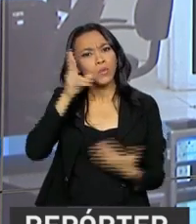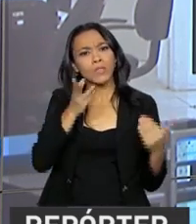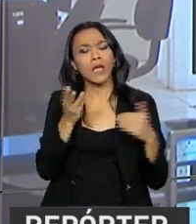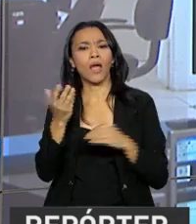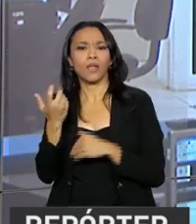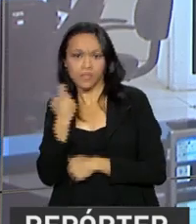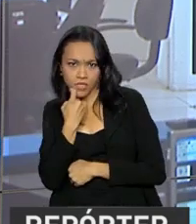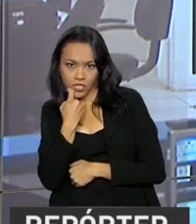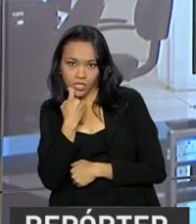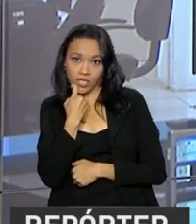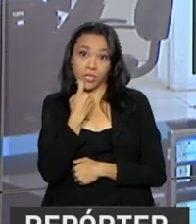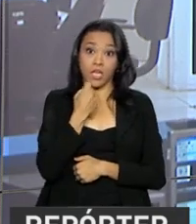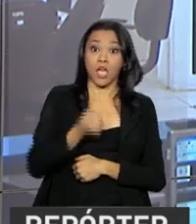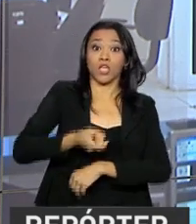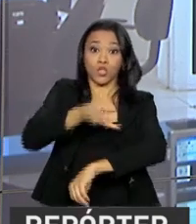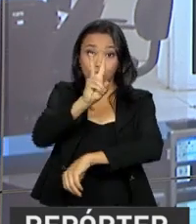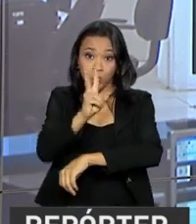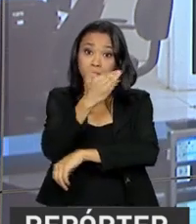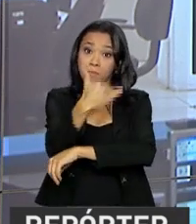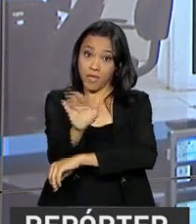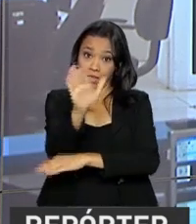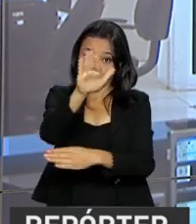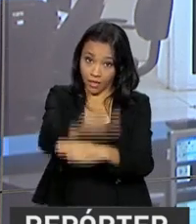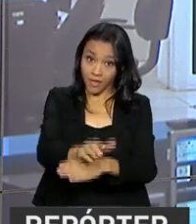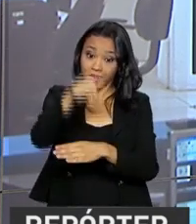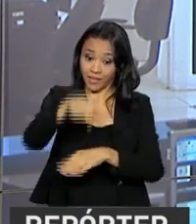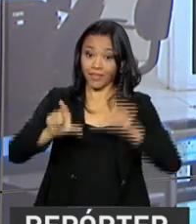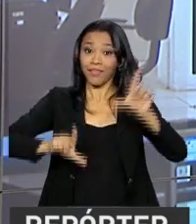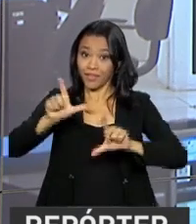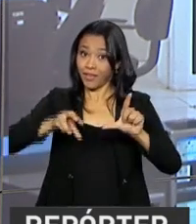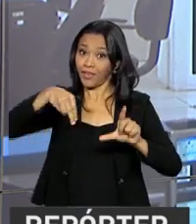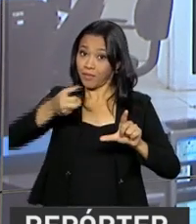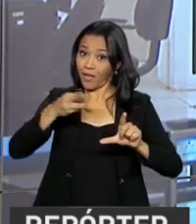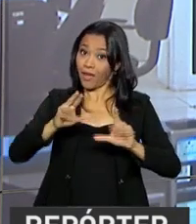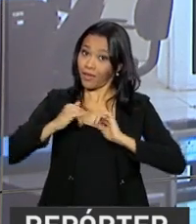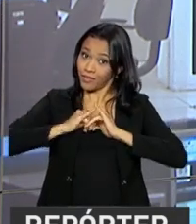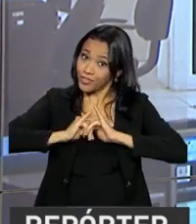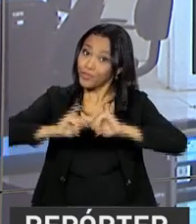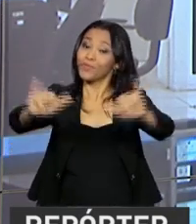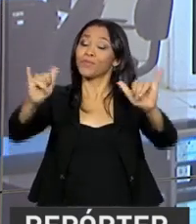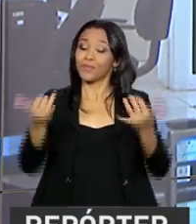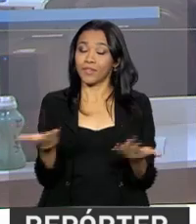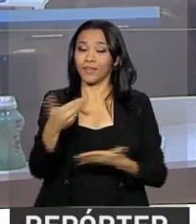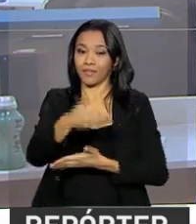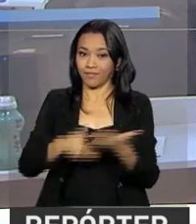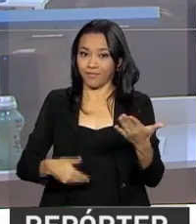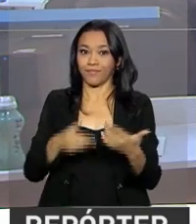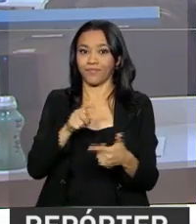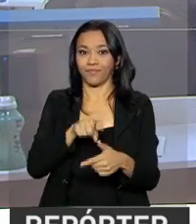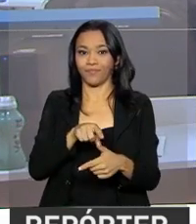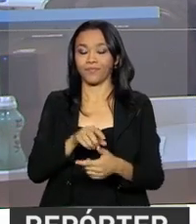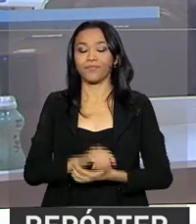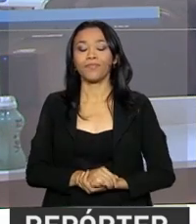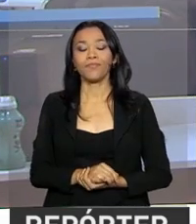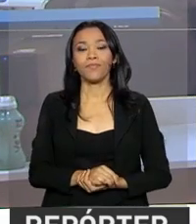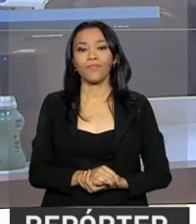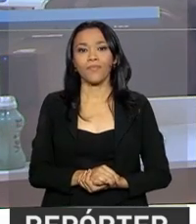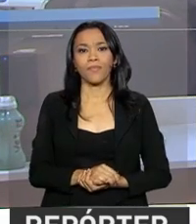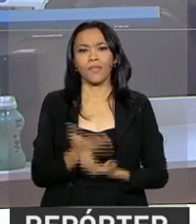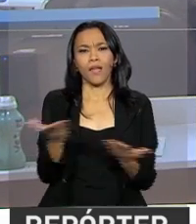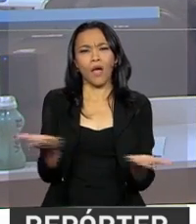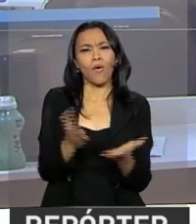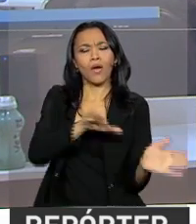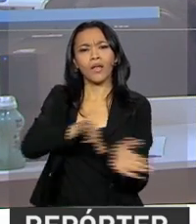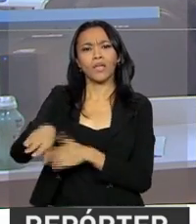sexta-feira às 2:30 da tarde a TV NBR transmite a hora do Enem e agora vamos falar do